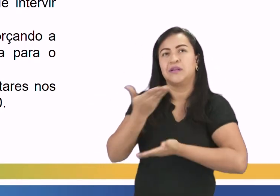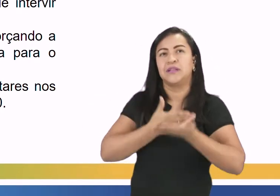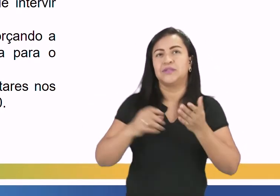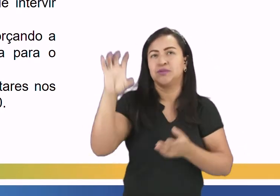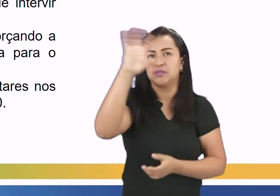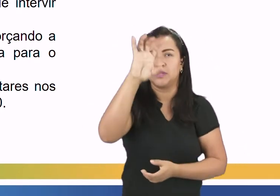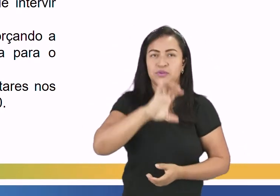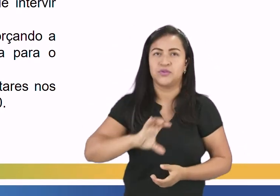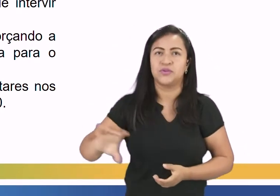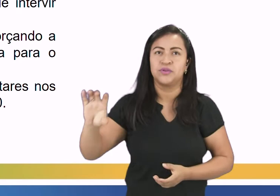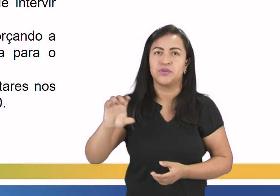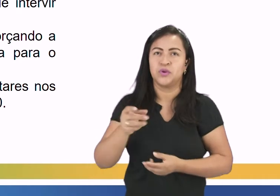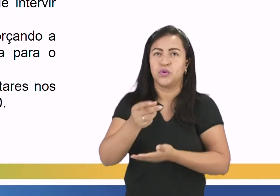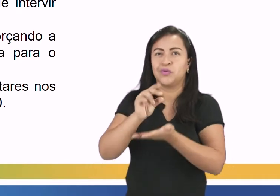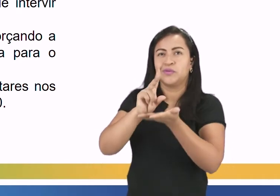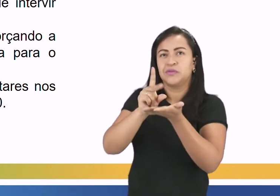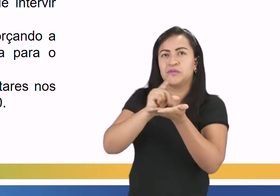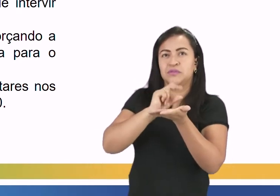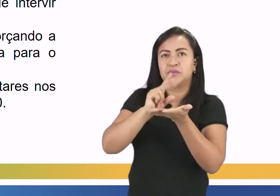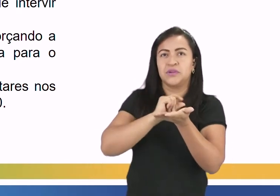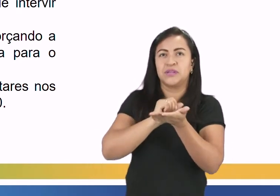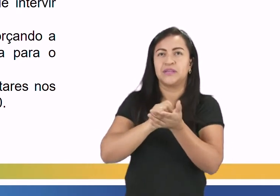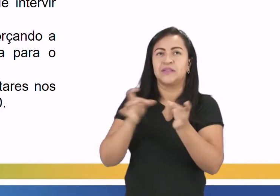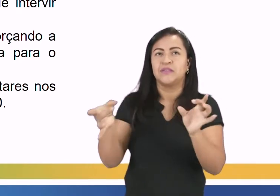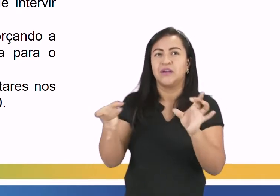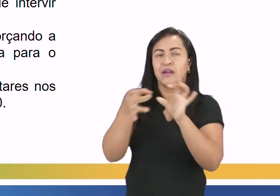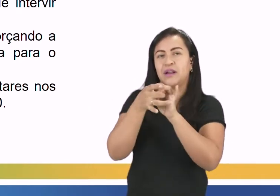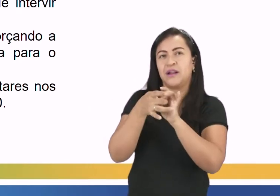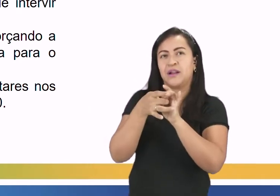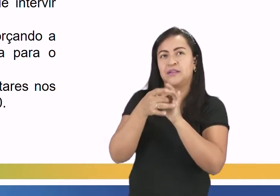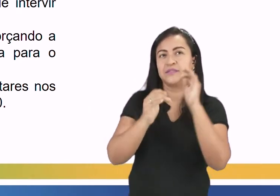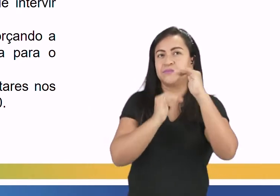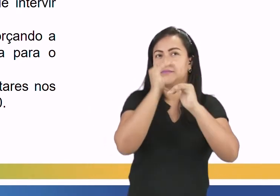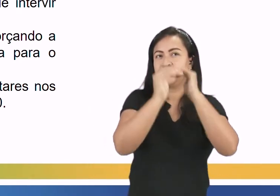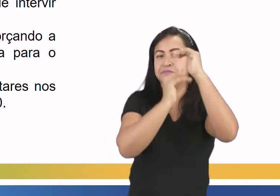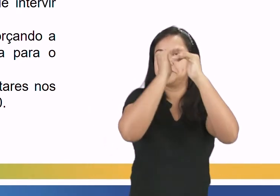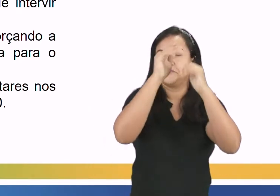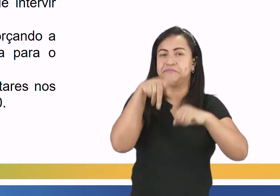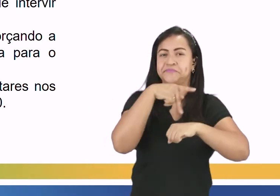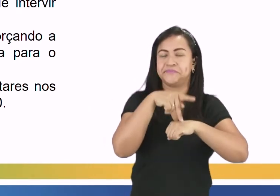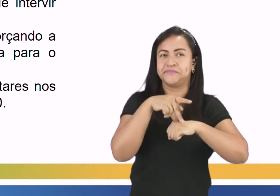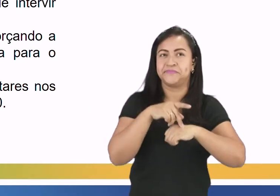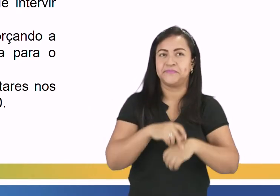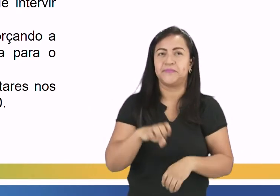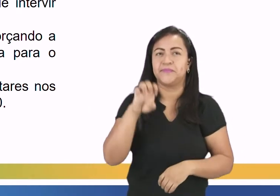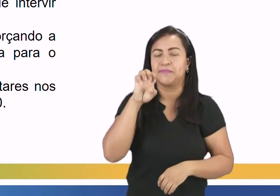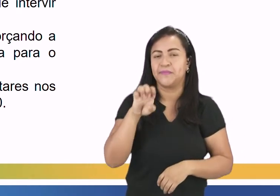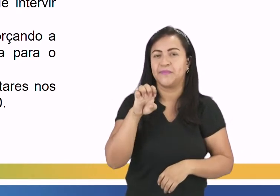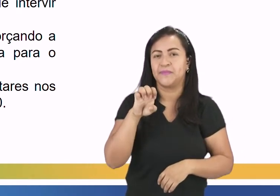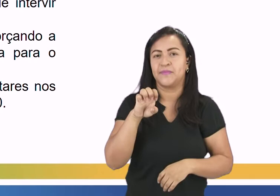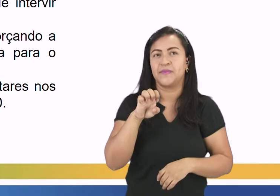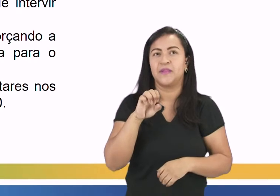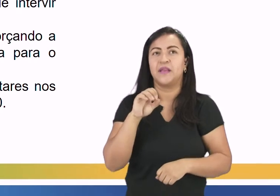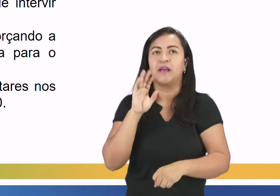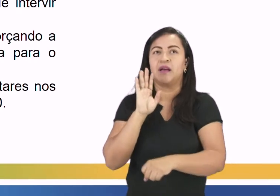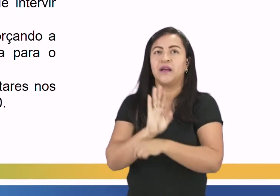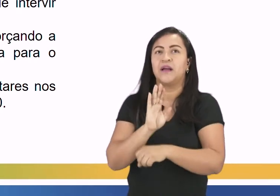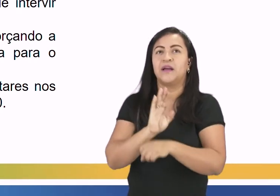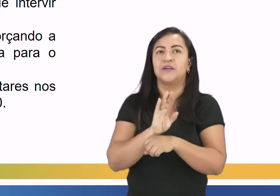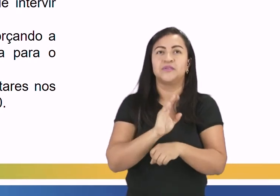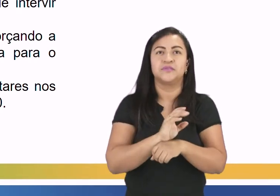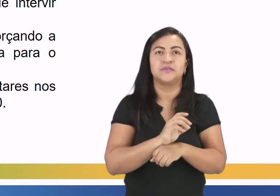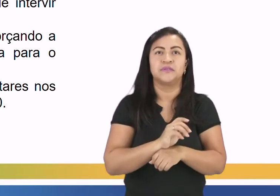da Aliança para o Progresso. Letra E. Consolidar a doutrina da segurança nacional